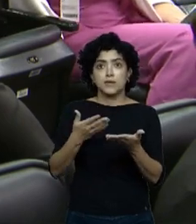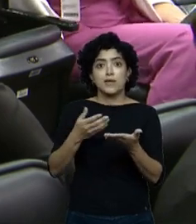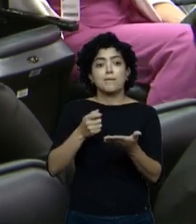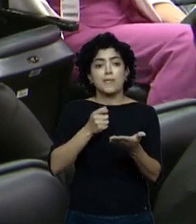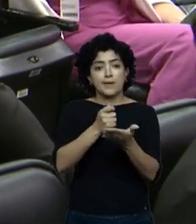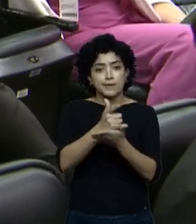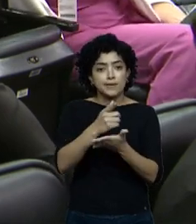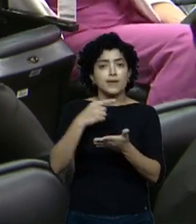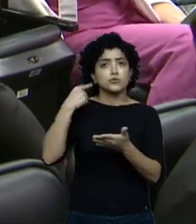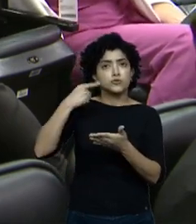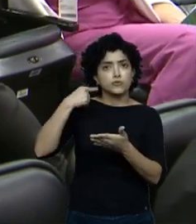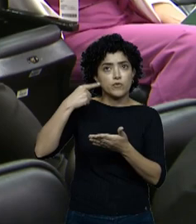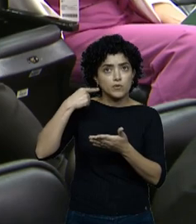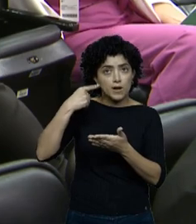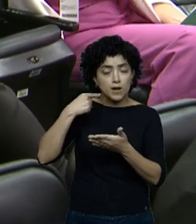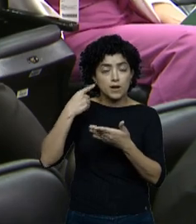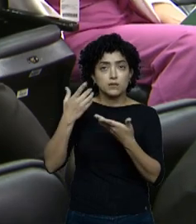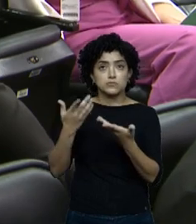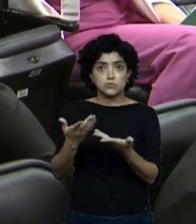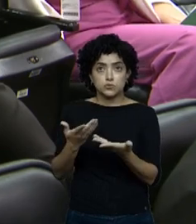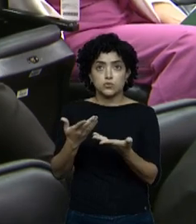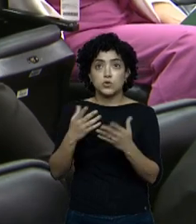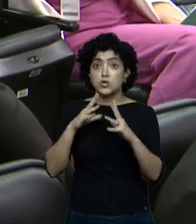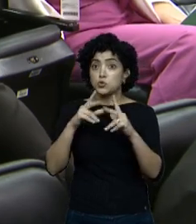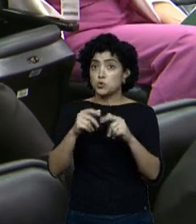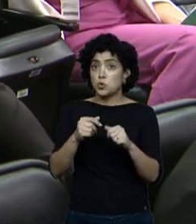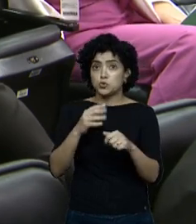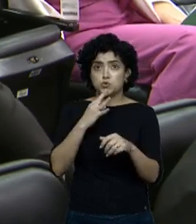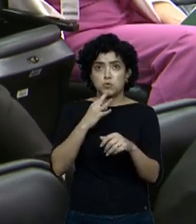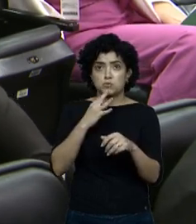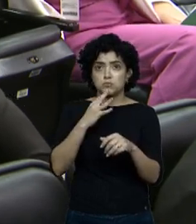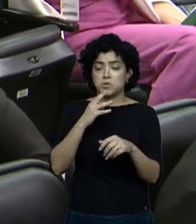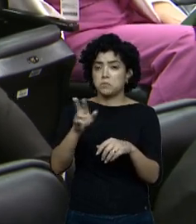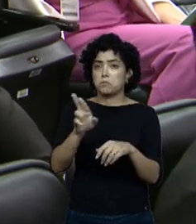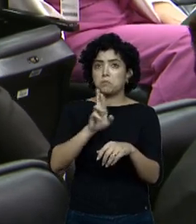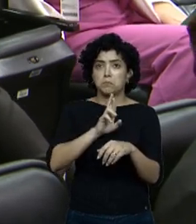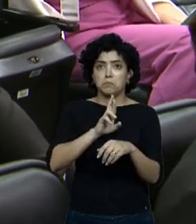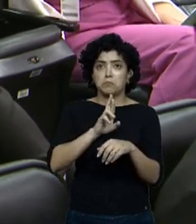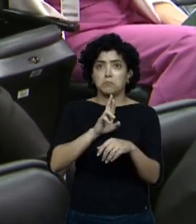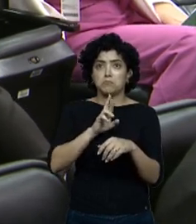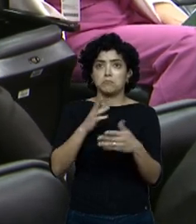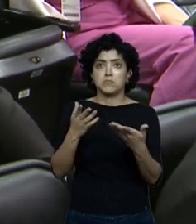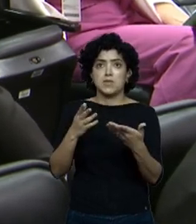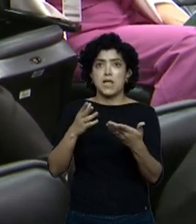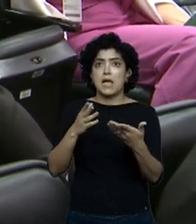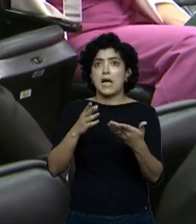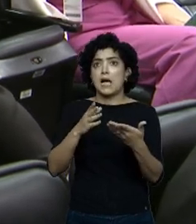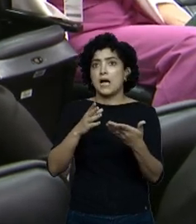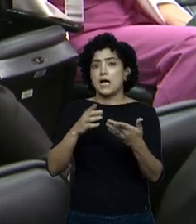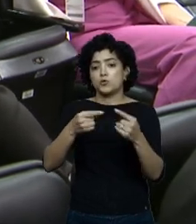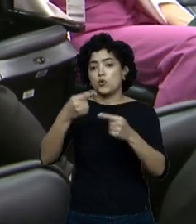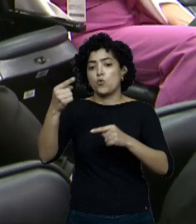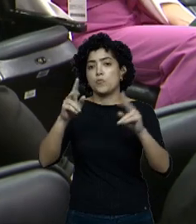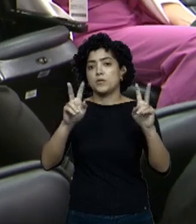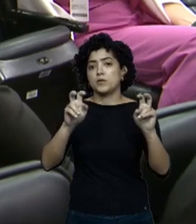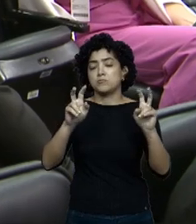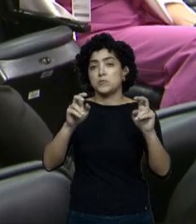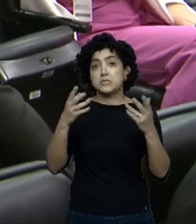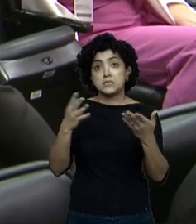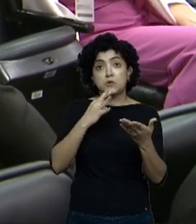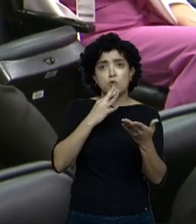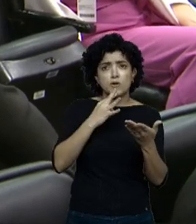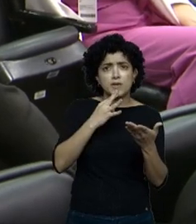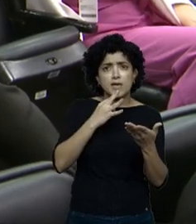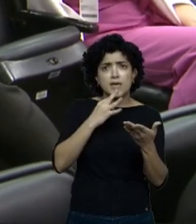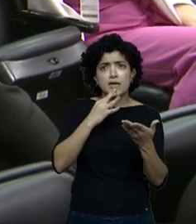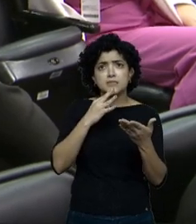esse recurso para mim eu tive a todos que eu conheço tiver a mesma resposta fuga do tema Então se alguém conhece Me apresente quem